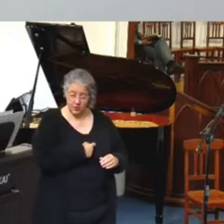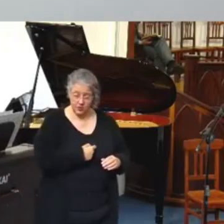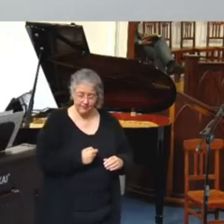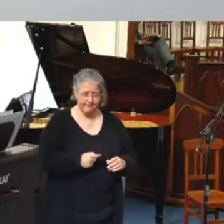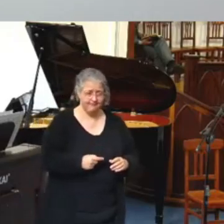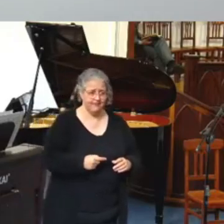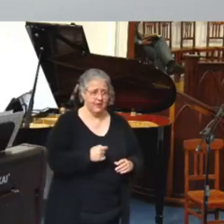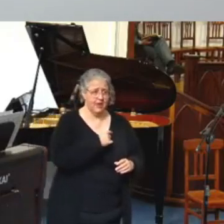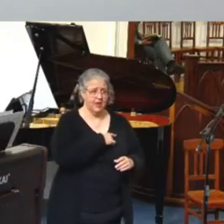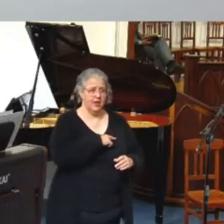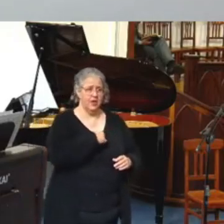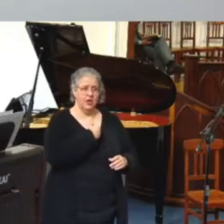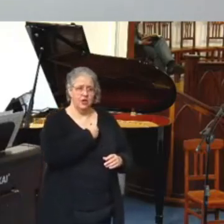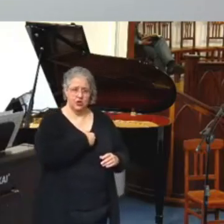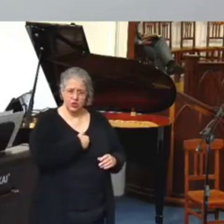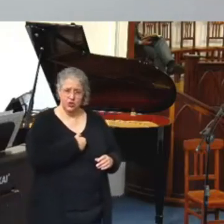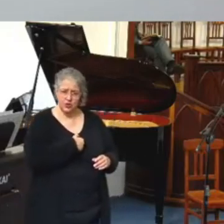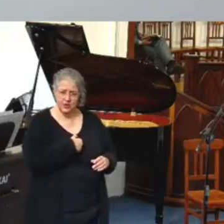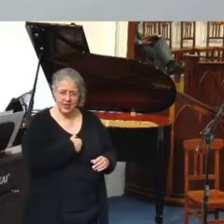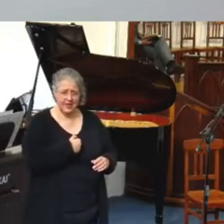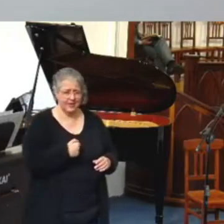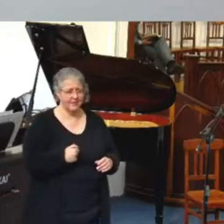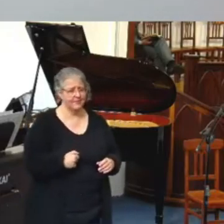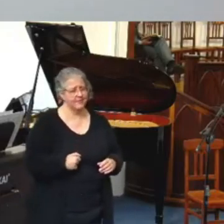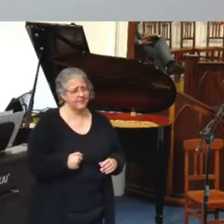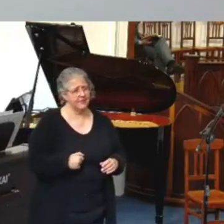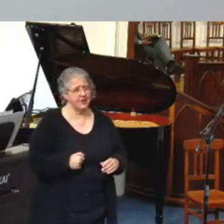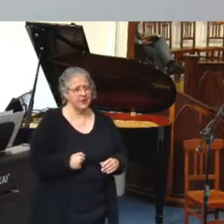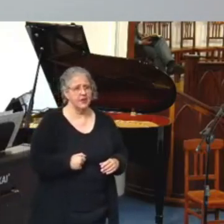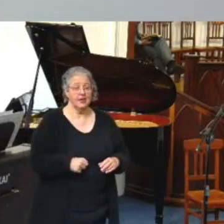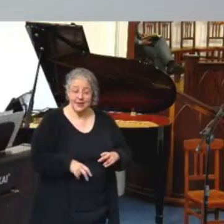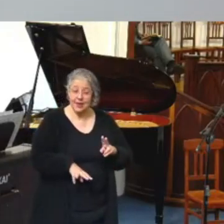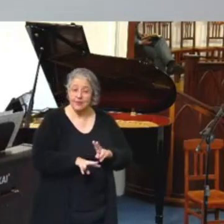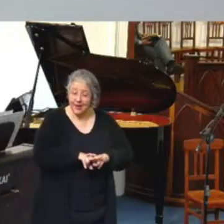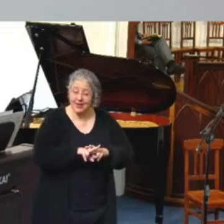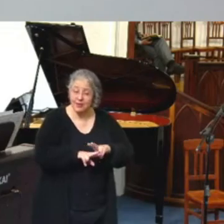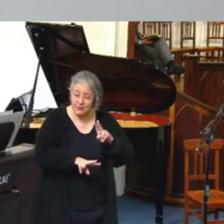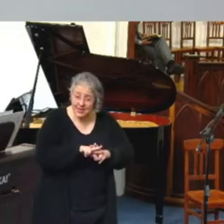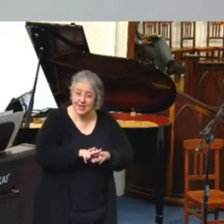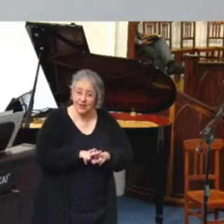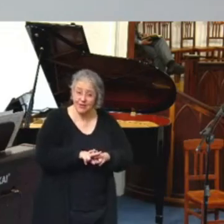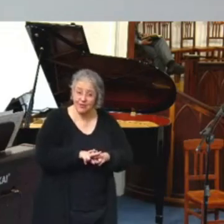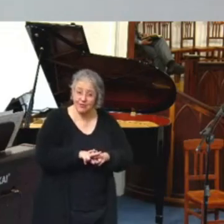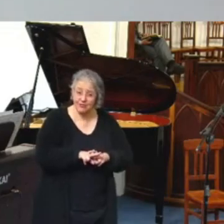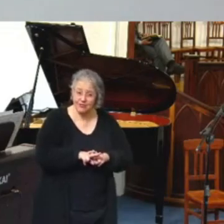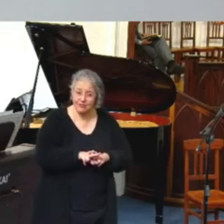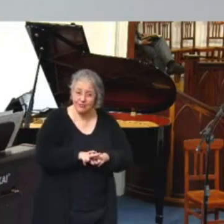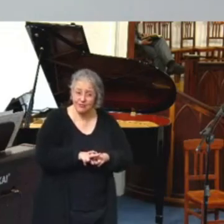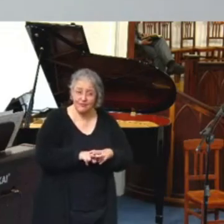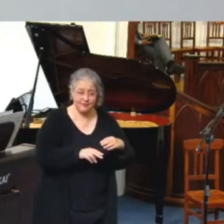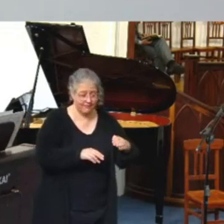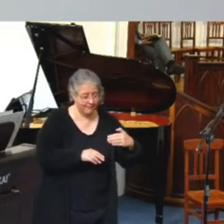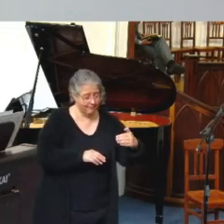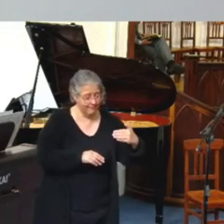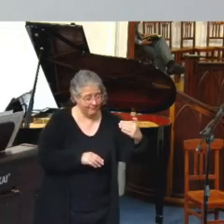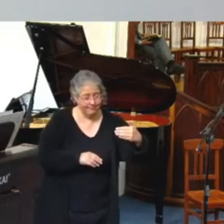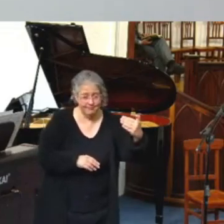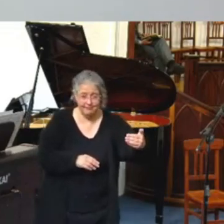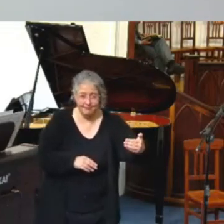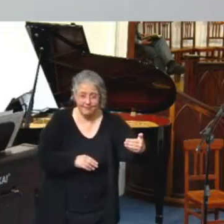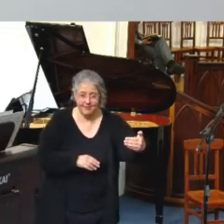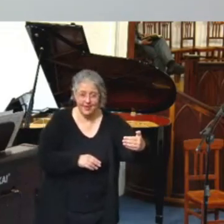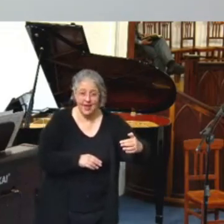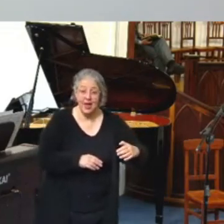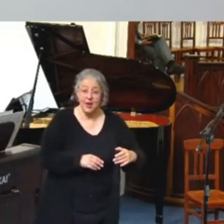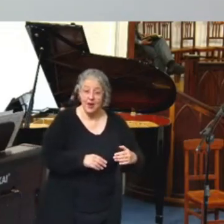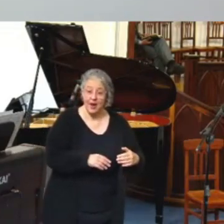mal, mas ele não fez, ele reagiu bem. Mas nós temos o caso de Noemi. Noemi,